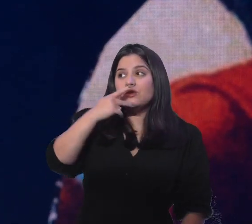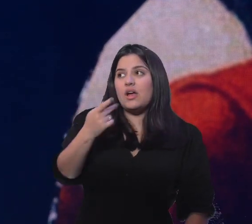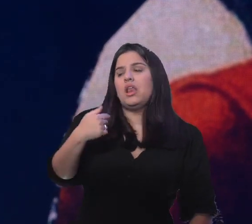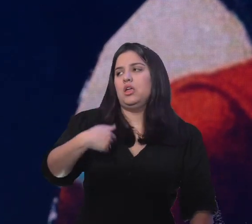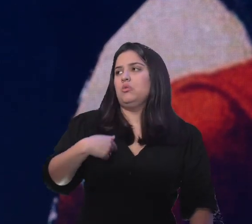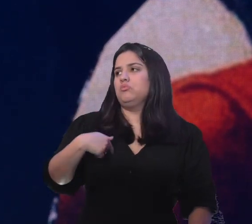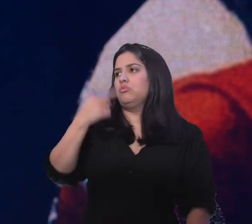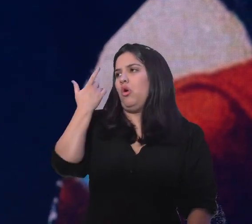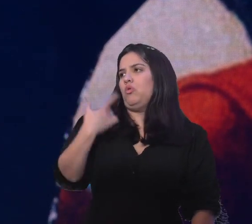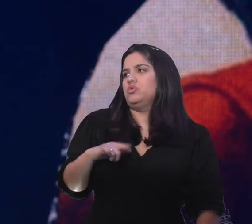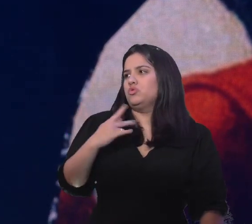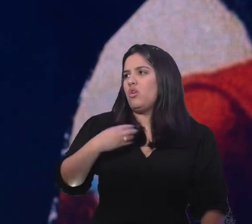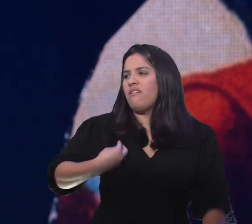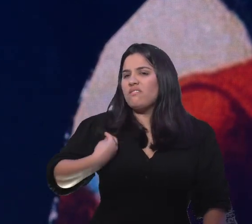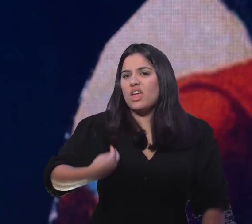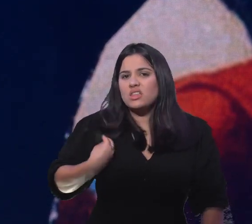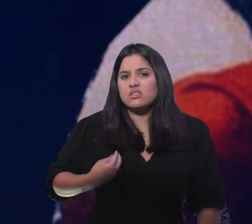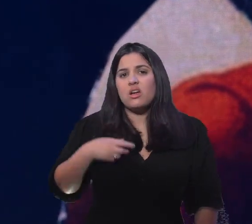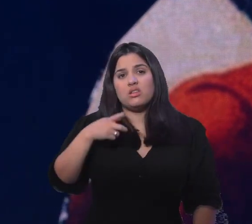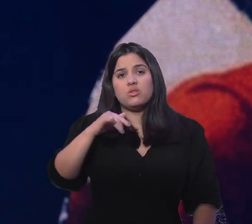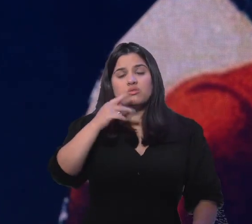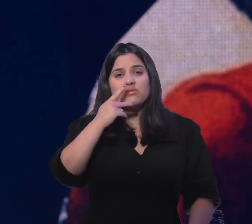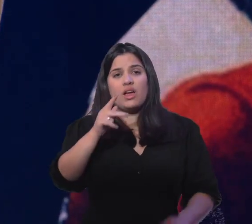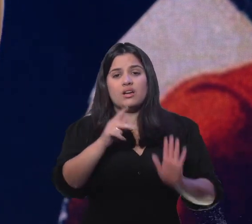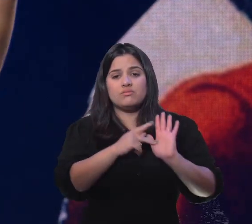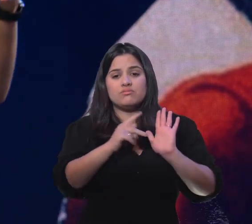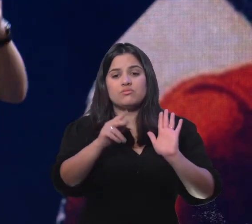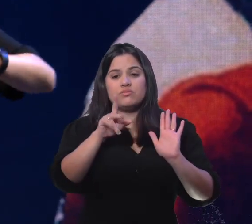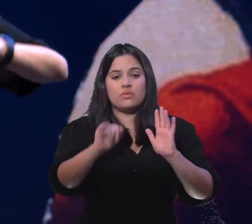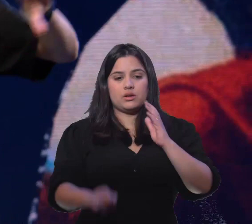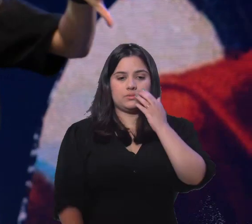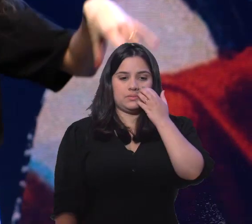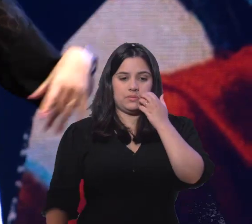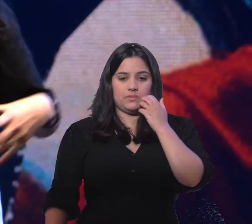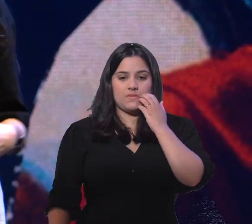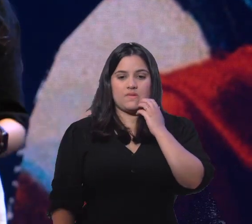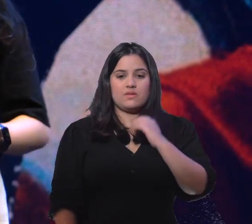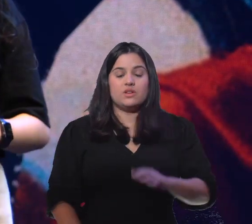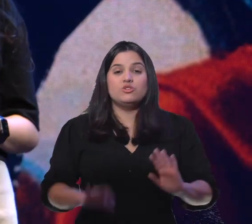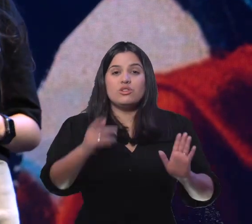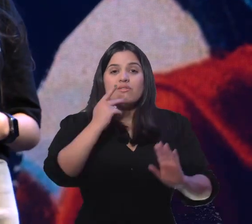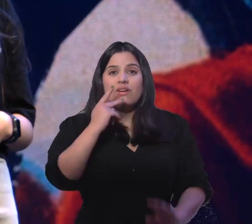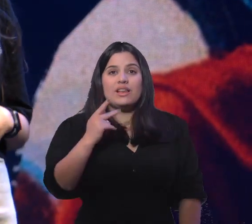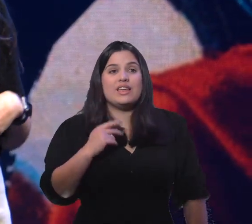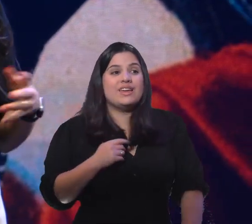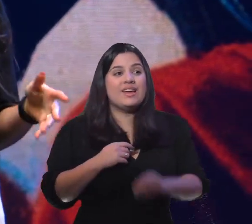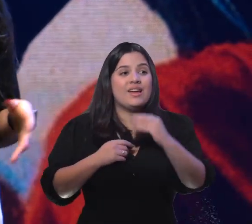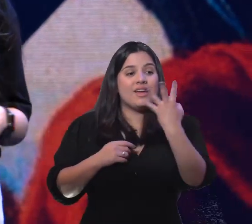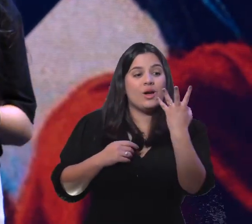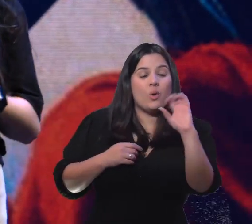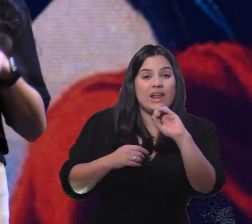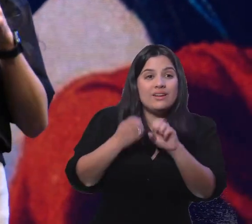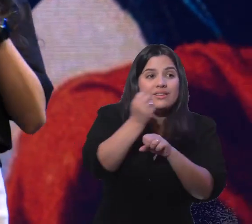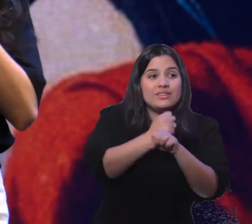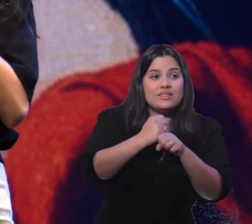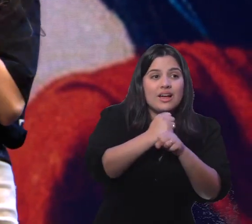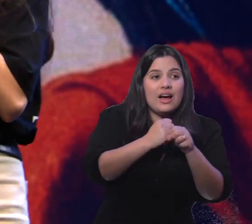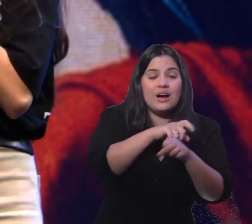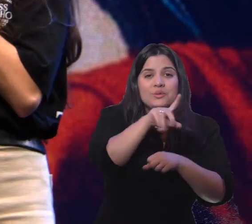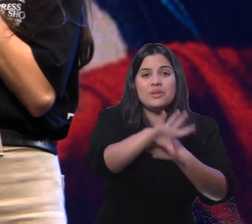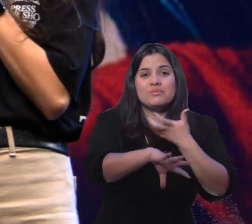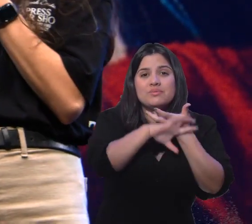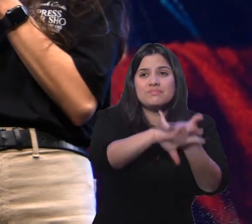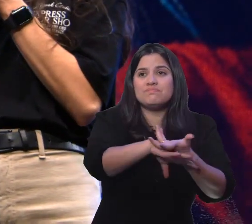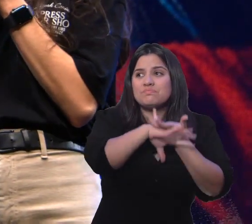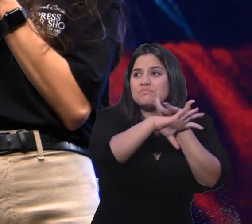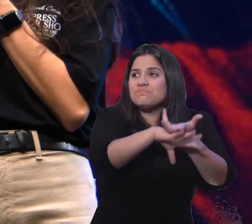cumprir. Para quem não sabe, mais para frente, né, eu contei a história que eles ficaram 40 anos no deserto, o povo de Israel, né, no caso, e